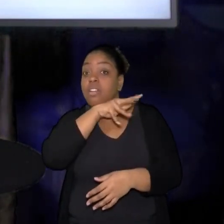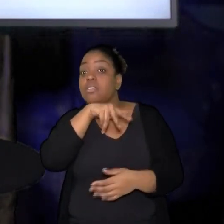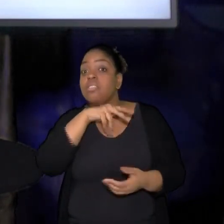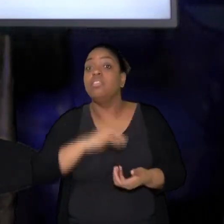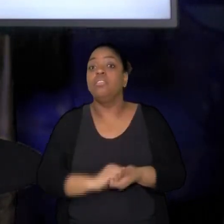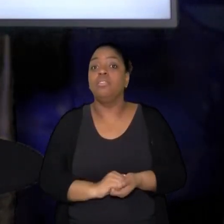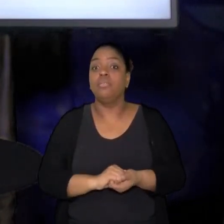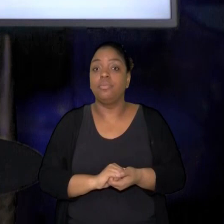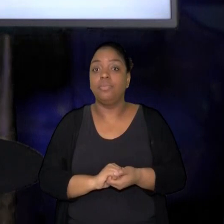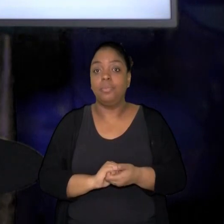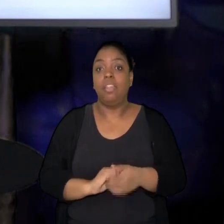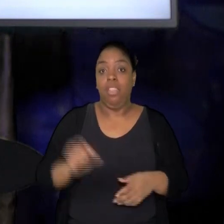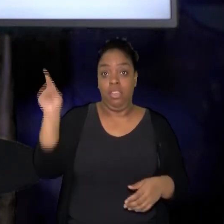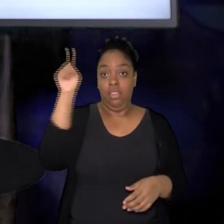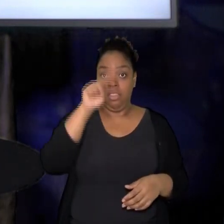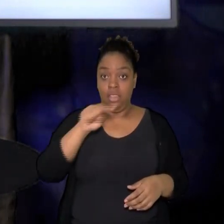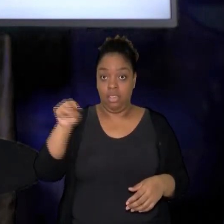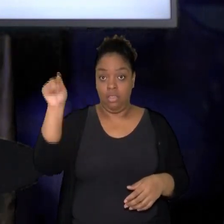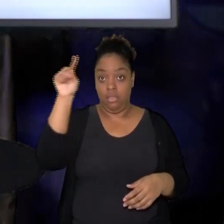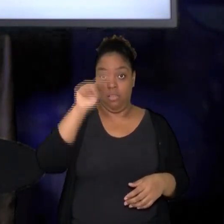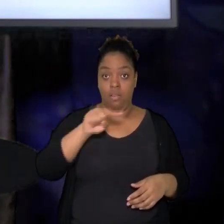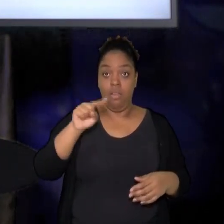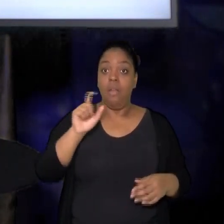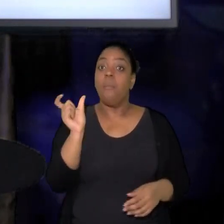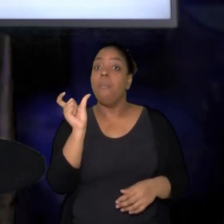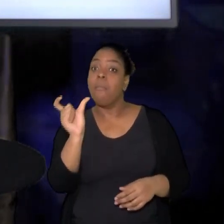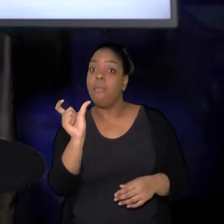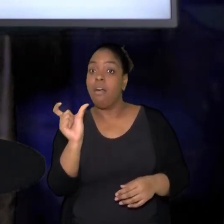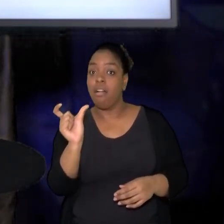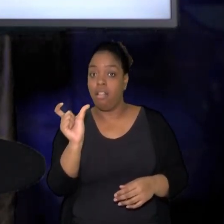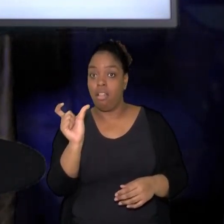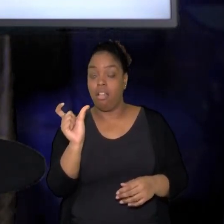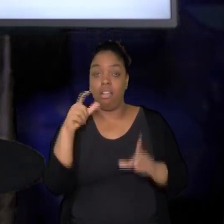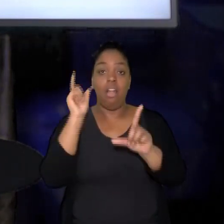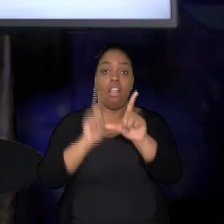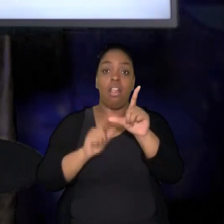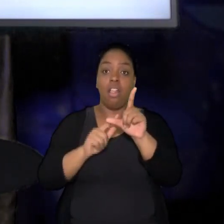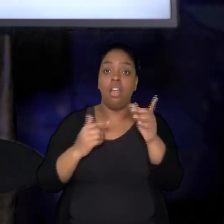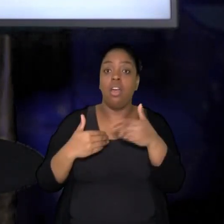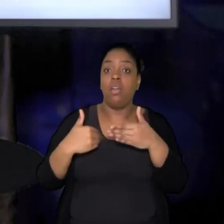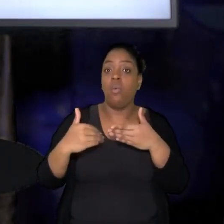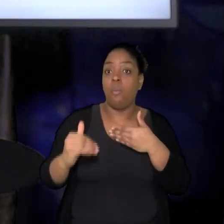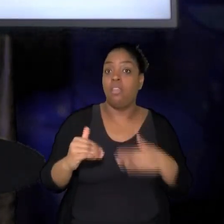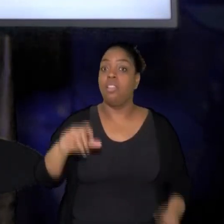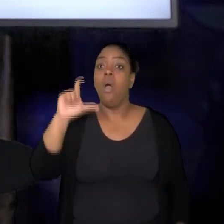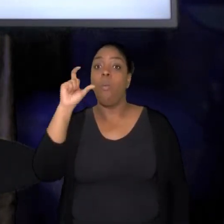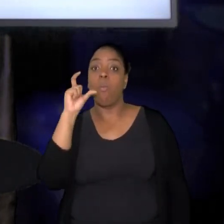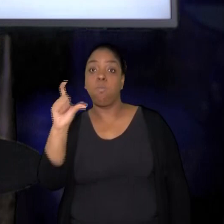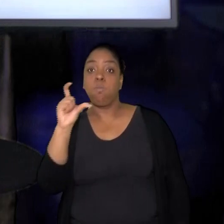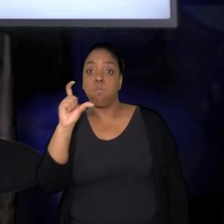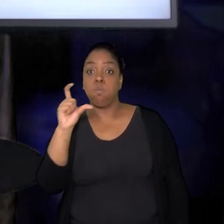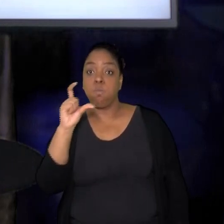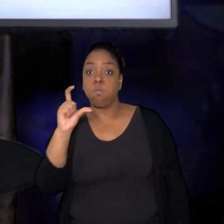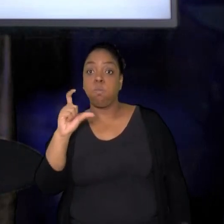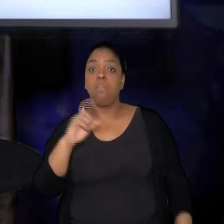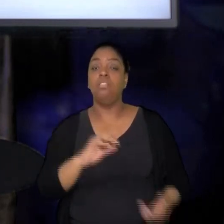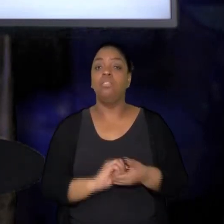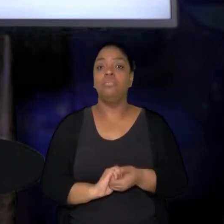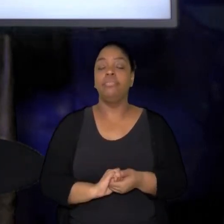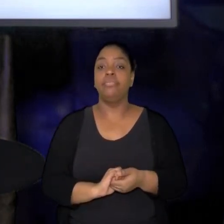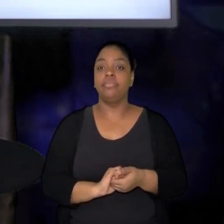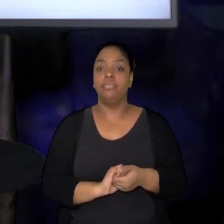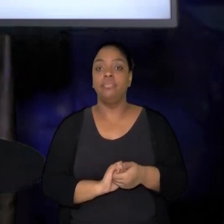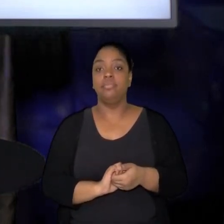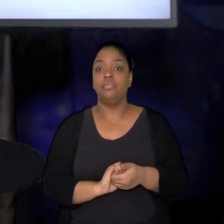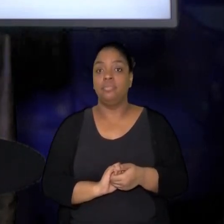Circule as palavras que foram escritas com a letra inicial maiúscula. Vejam só,